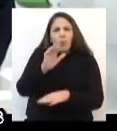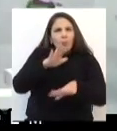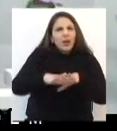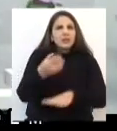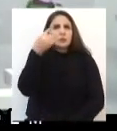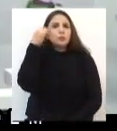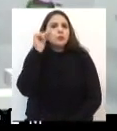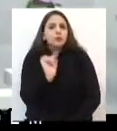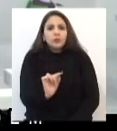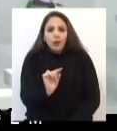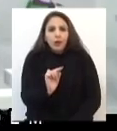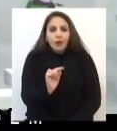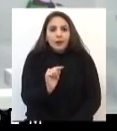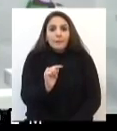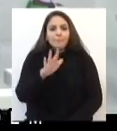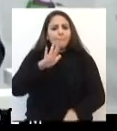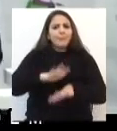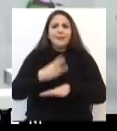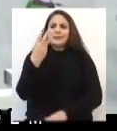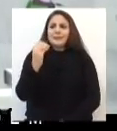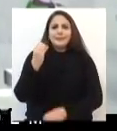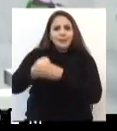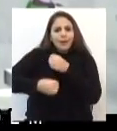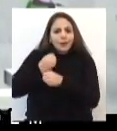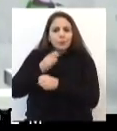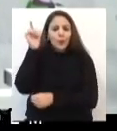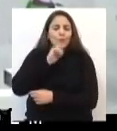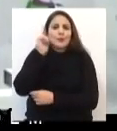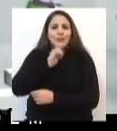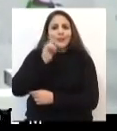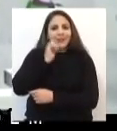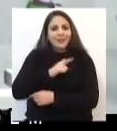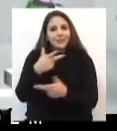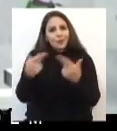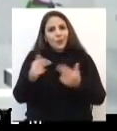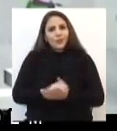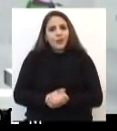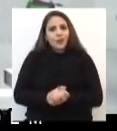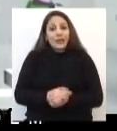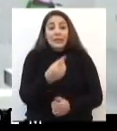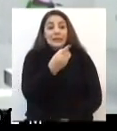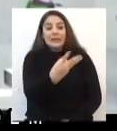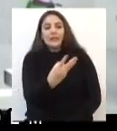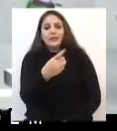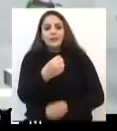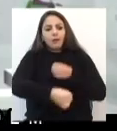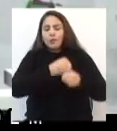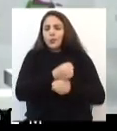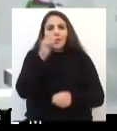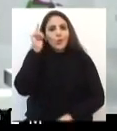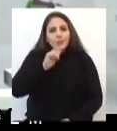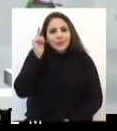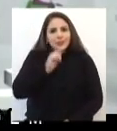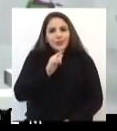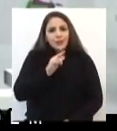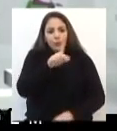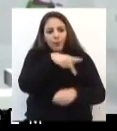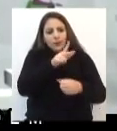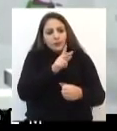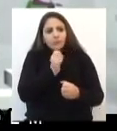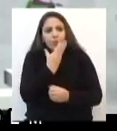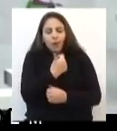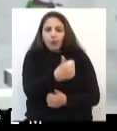anos. 13 anos e não conseguiram endireitar o país, ao contrário. Ao contrário,